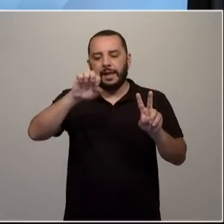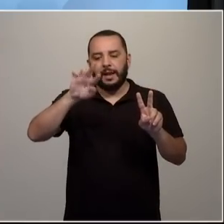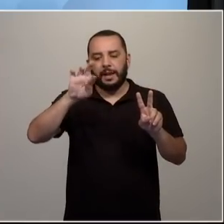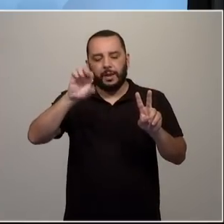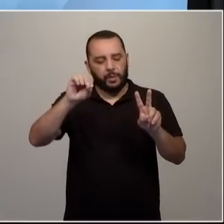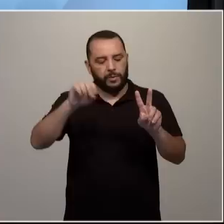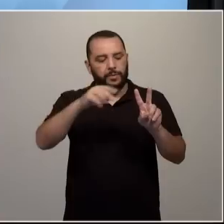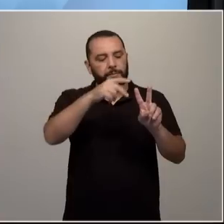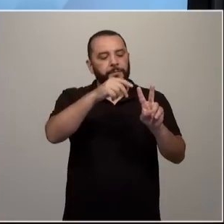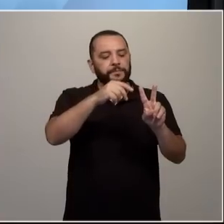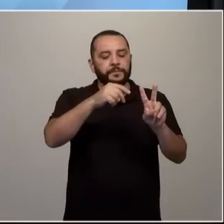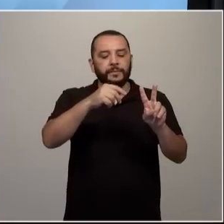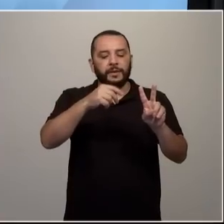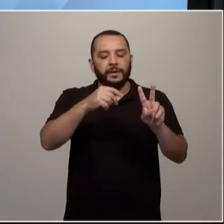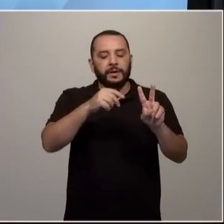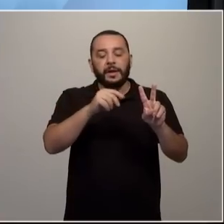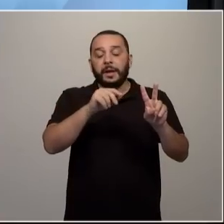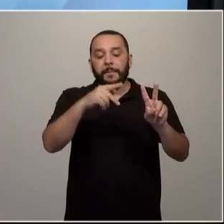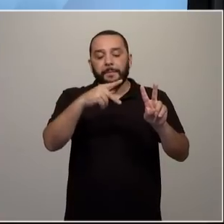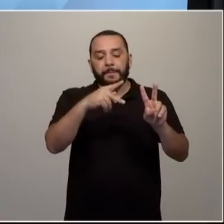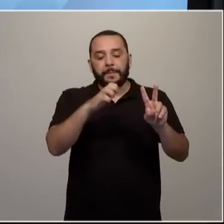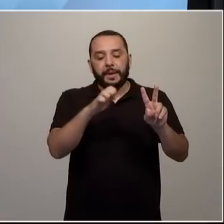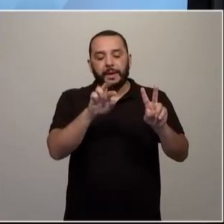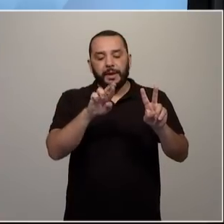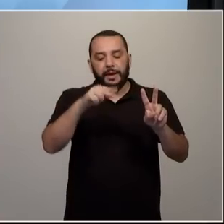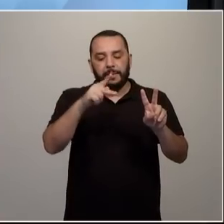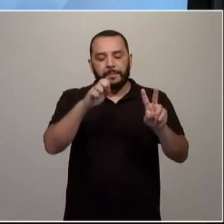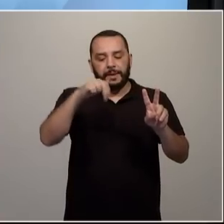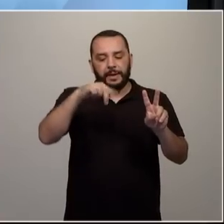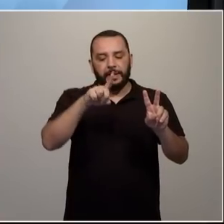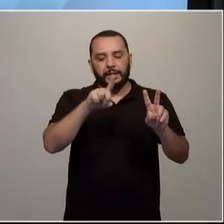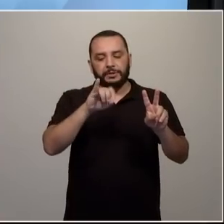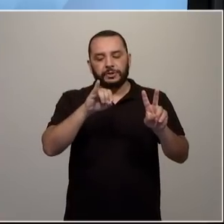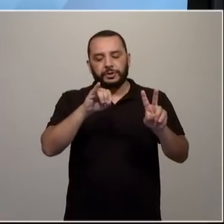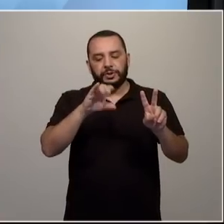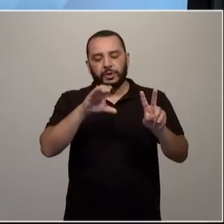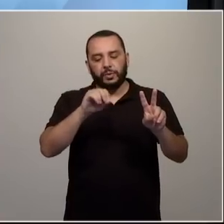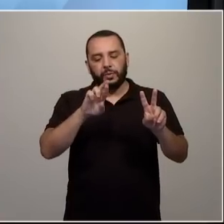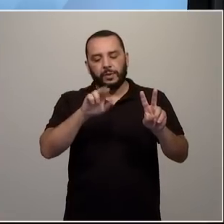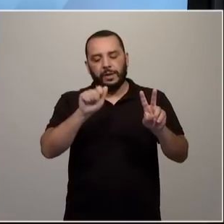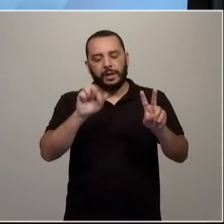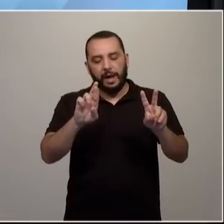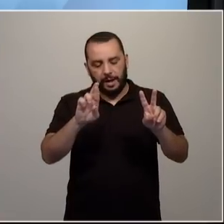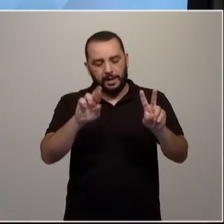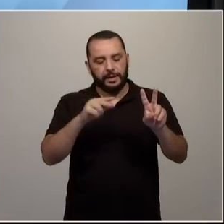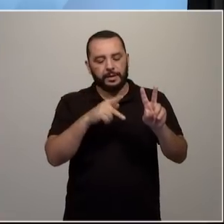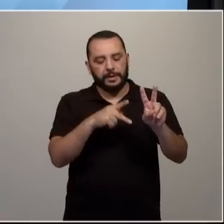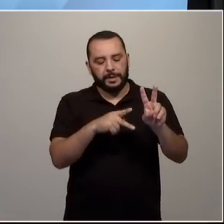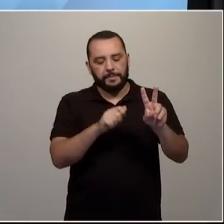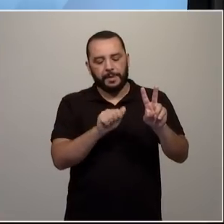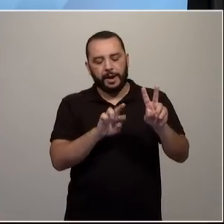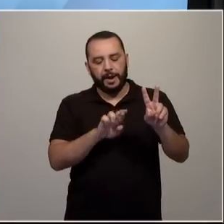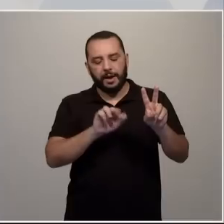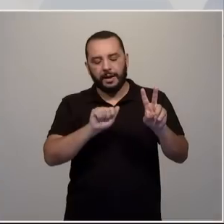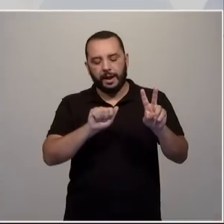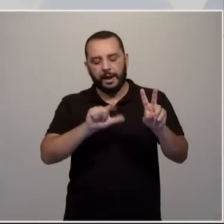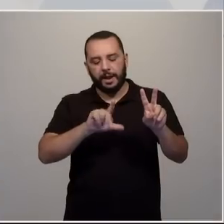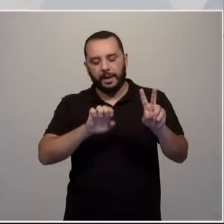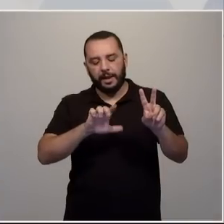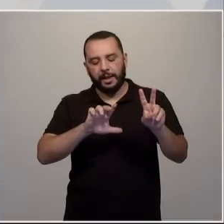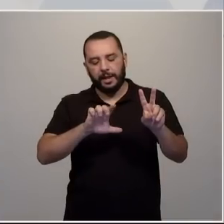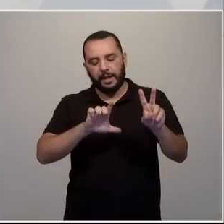e 3 vetores serem paralelos a um mesmo plano. Então, quando é que 2 vetores